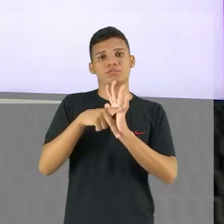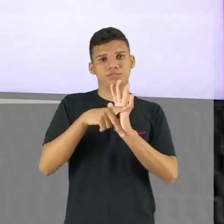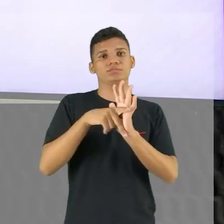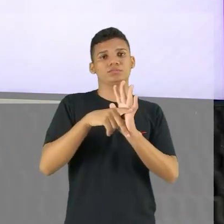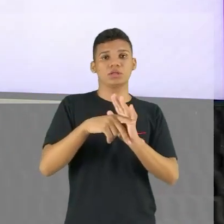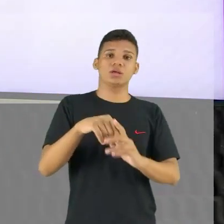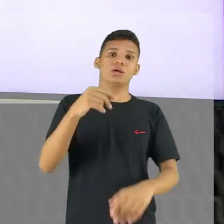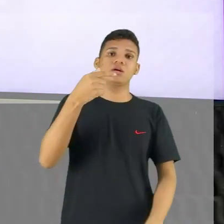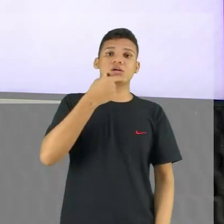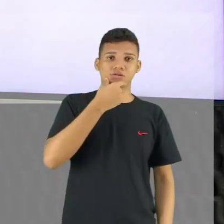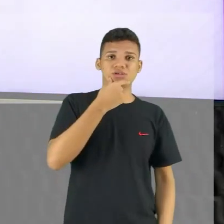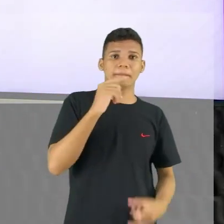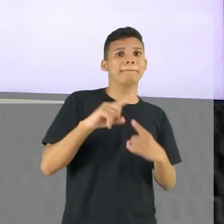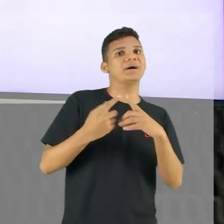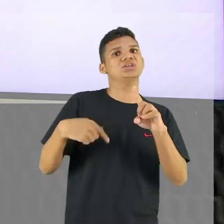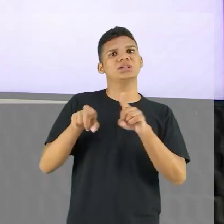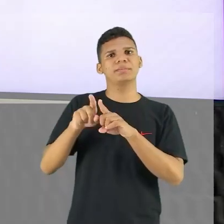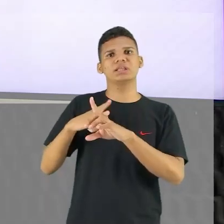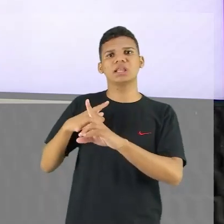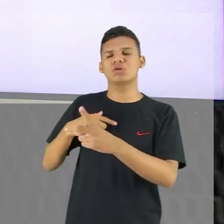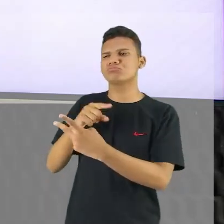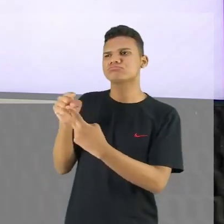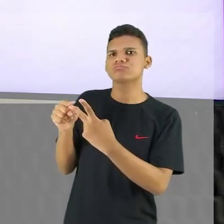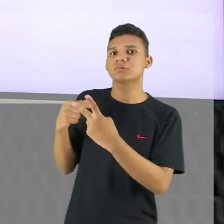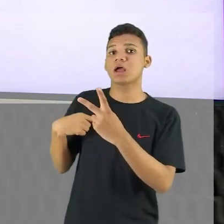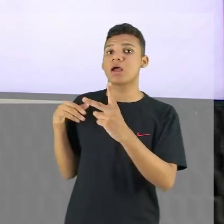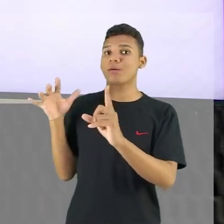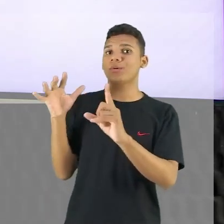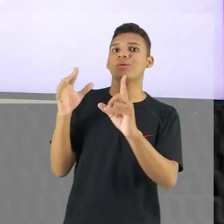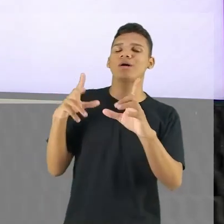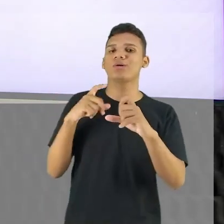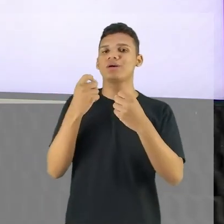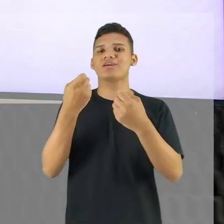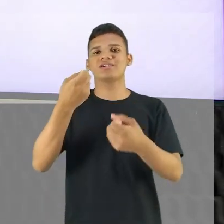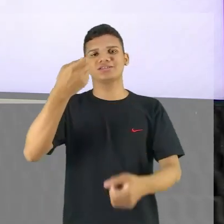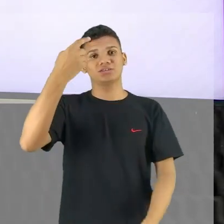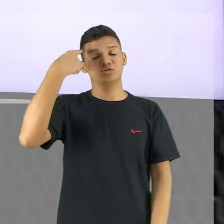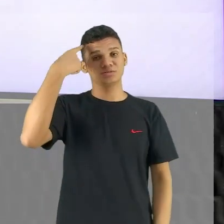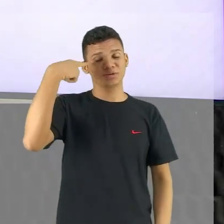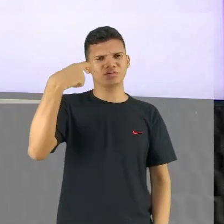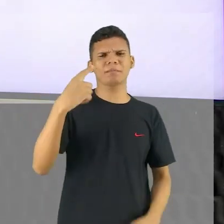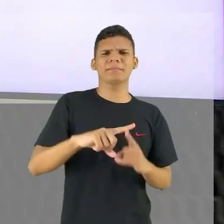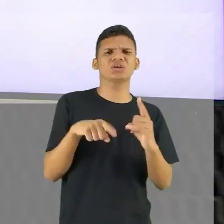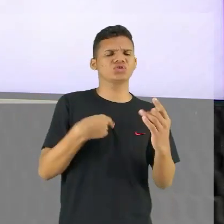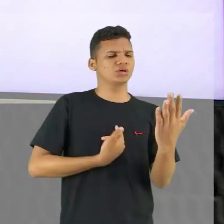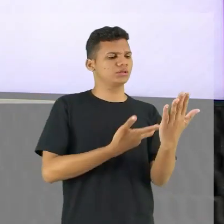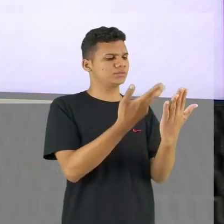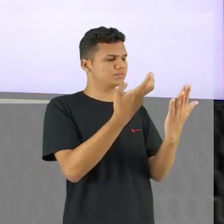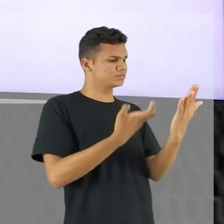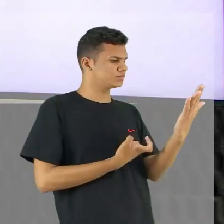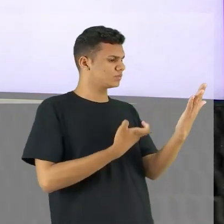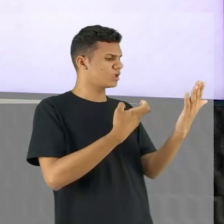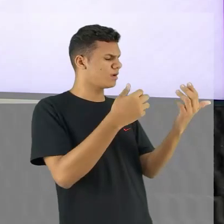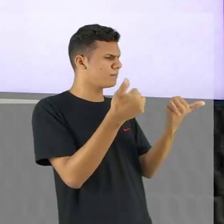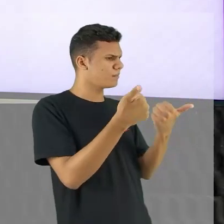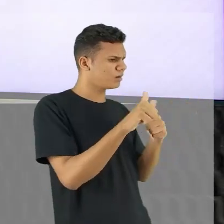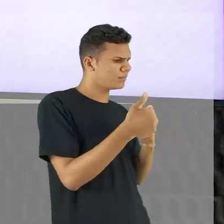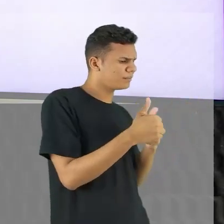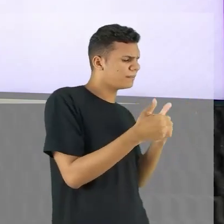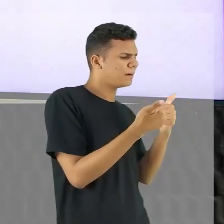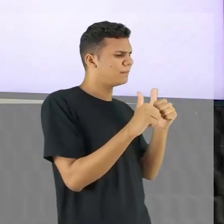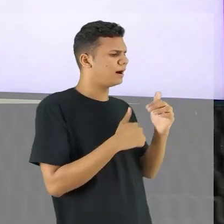uma influência do espanhol. Então, quando a gente analisa o texto está falando dessa influência